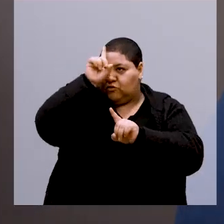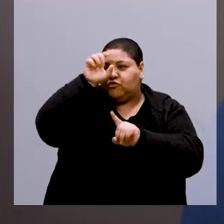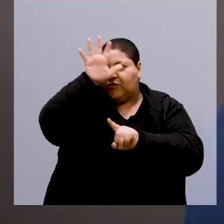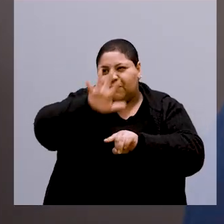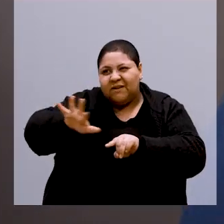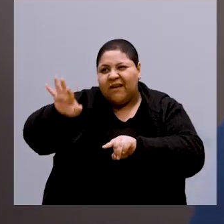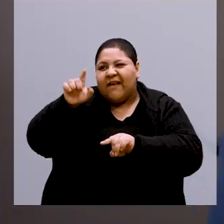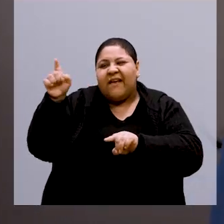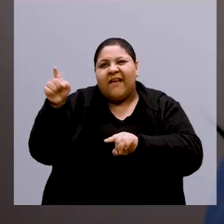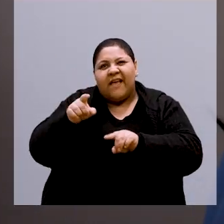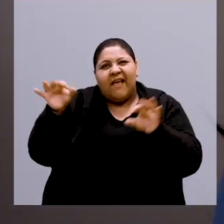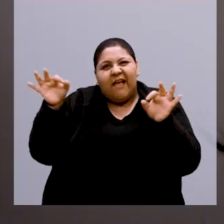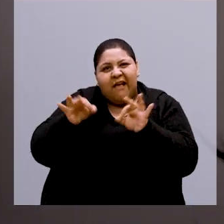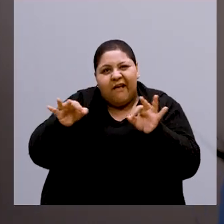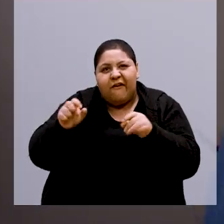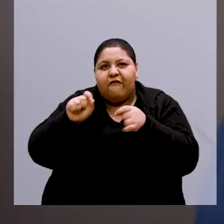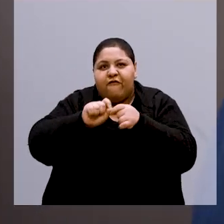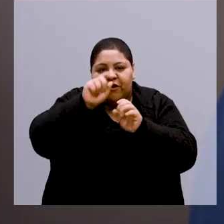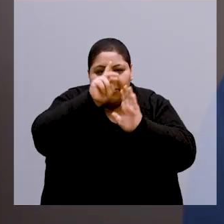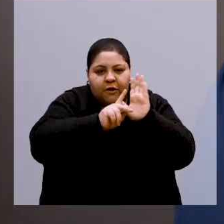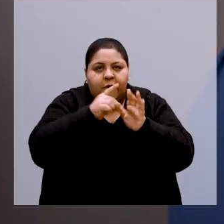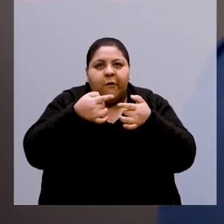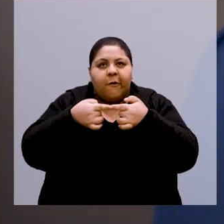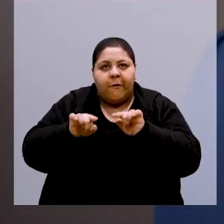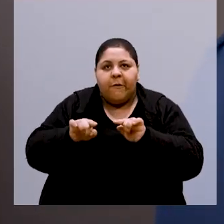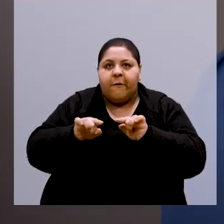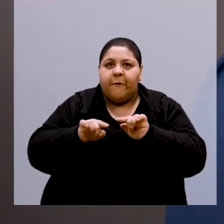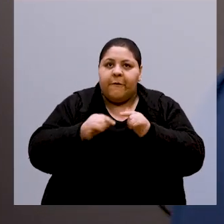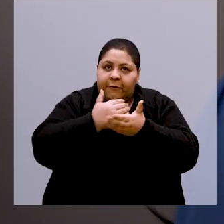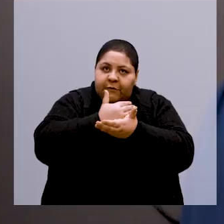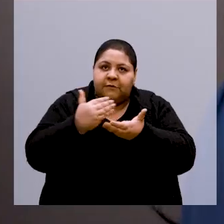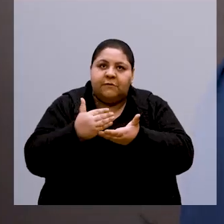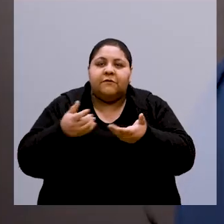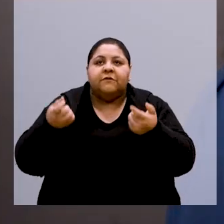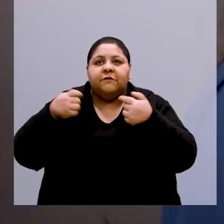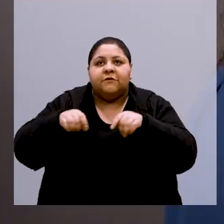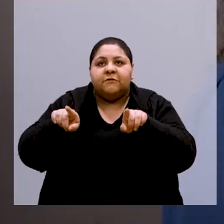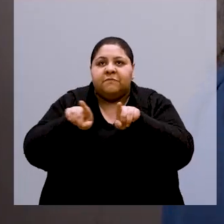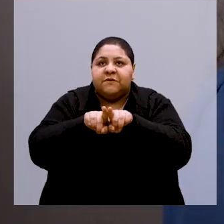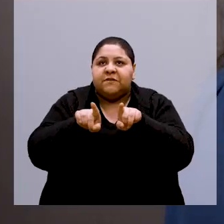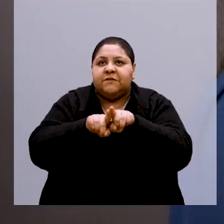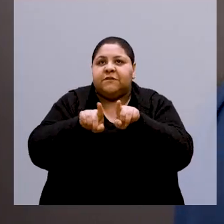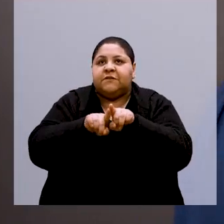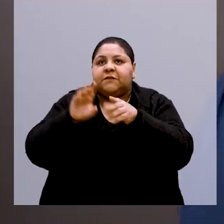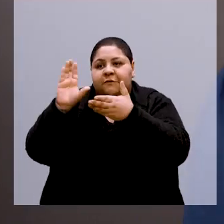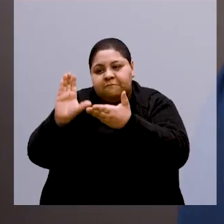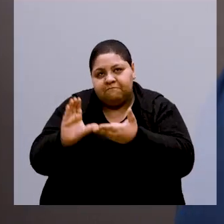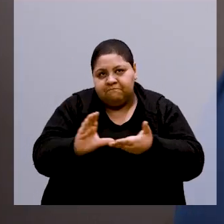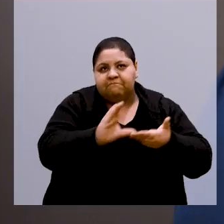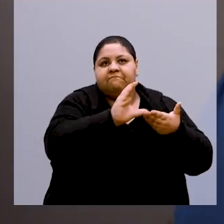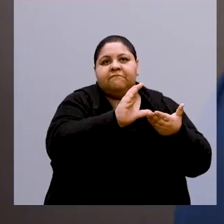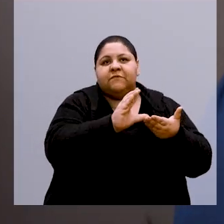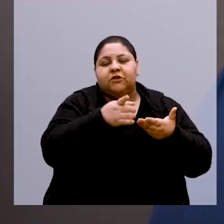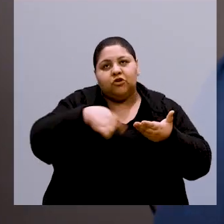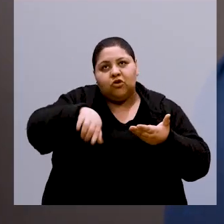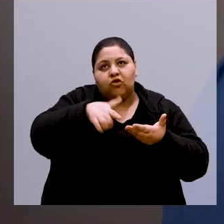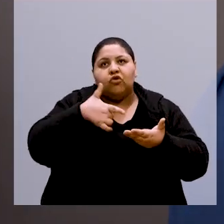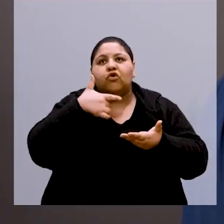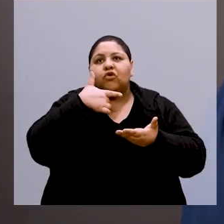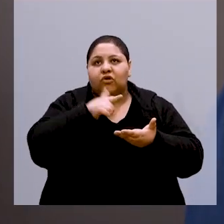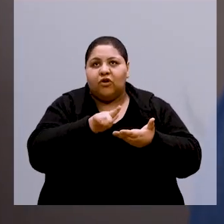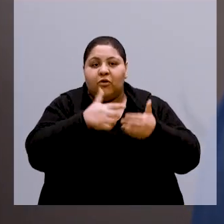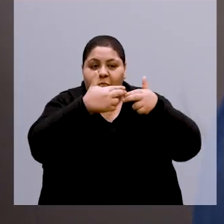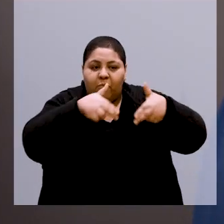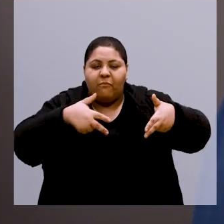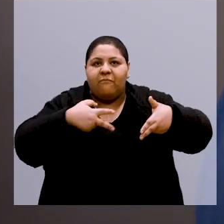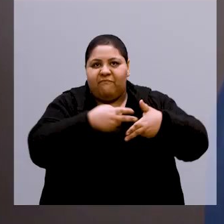Geral, que é sensacional, que fez todo o projeto do que era preciso, mas a gente, para colocar em funcionamento, também precisava de recursos. Então veio esse recurso e nós